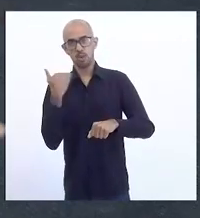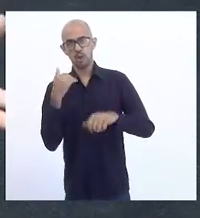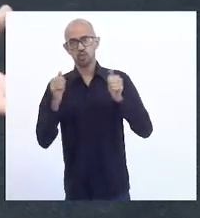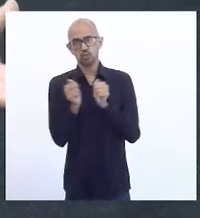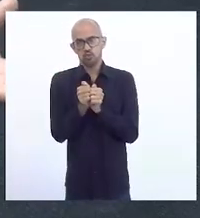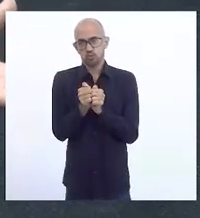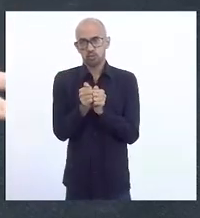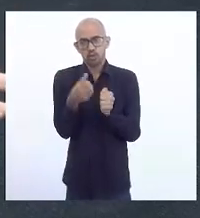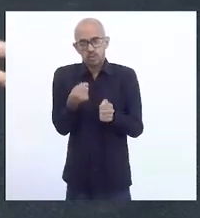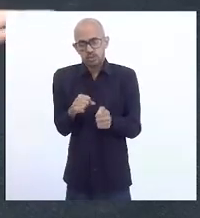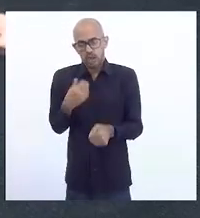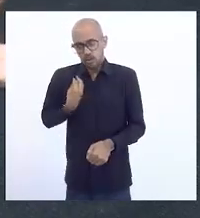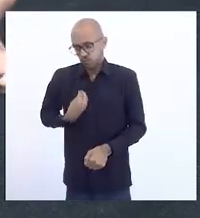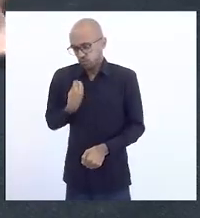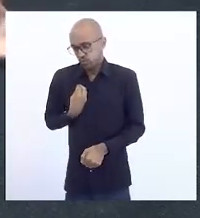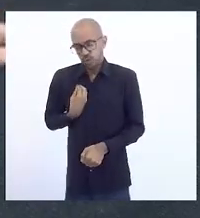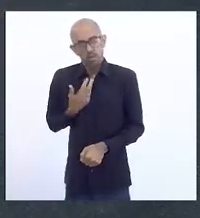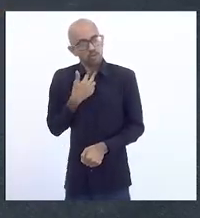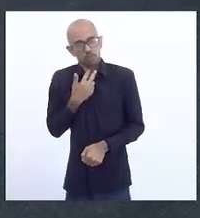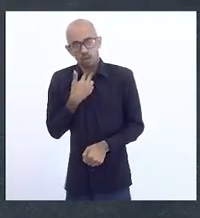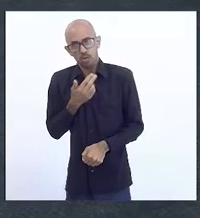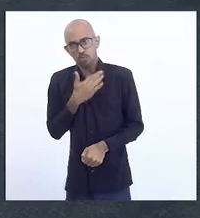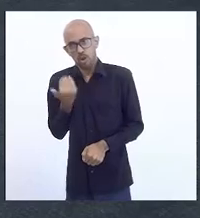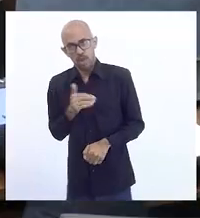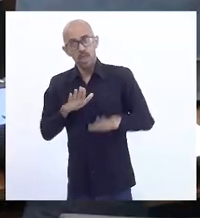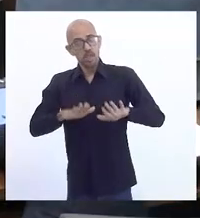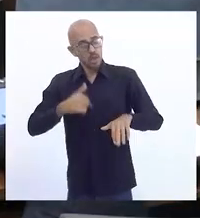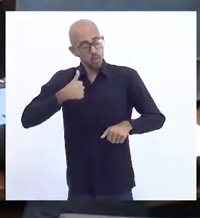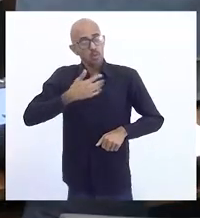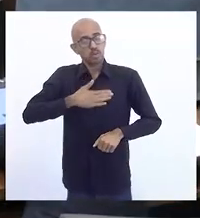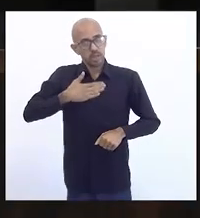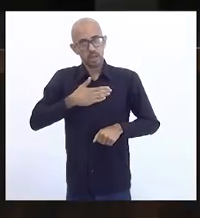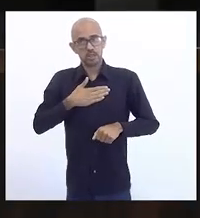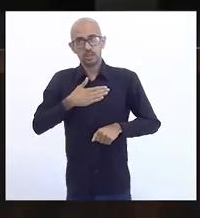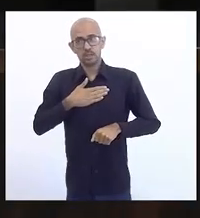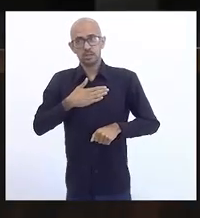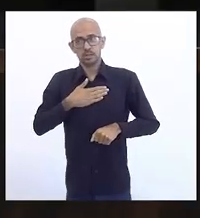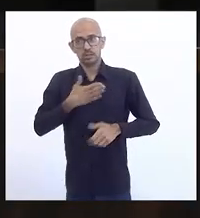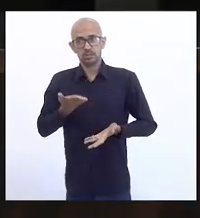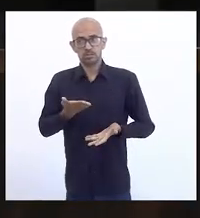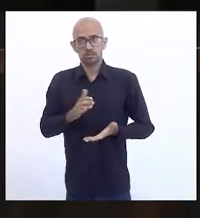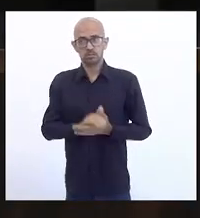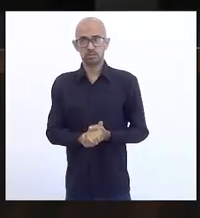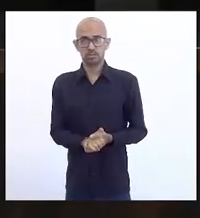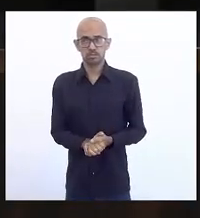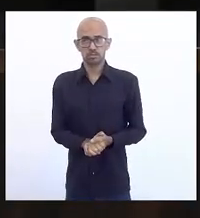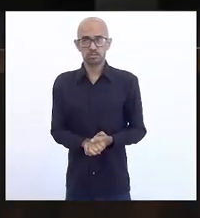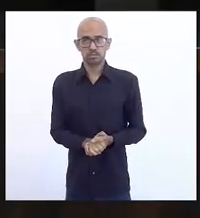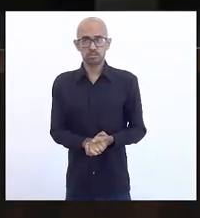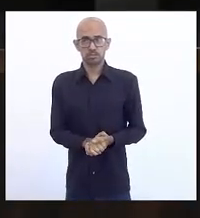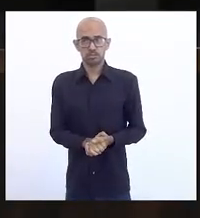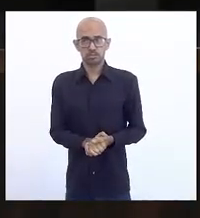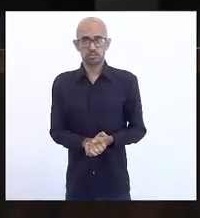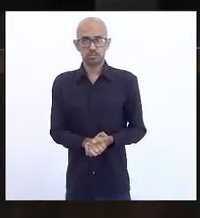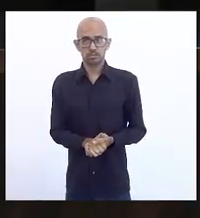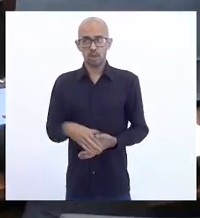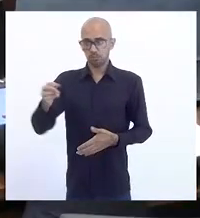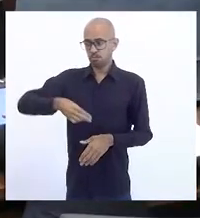pode morrer. E eu gostaria que não morresse, inclusive. Dá parecer com emenda, deputado Márcio. Depois acertamos o